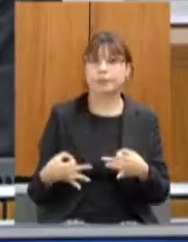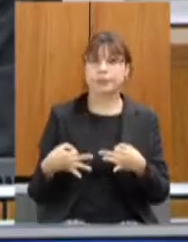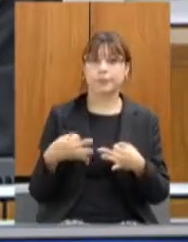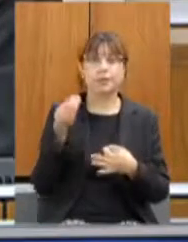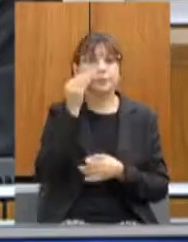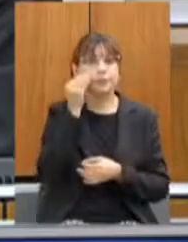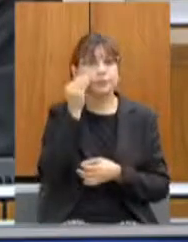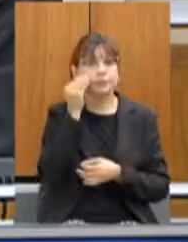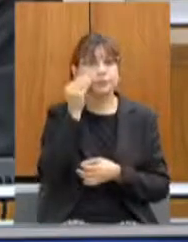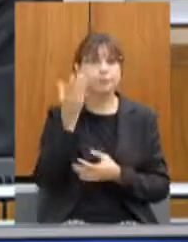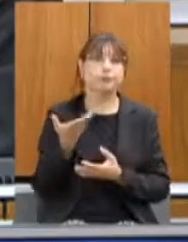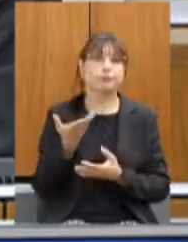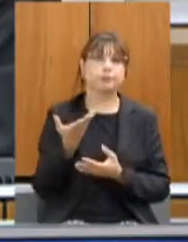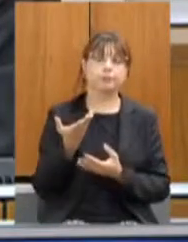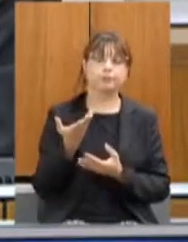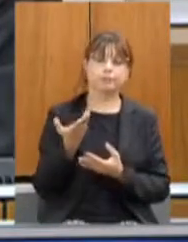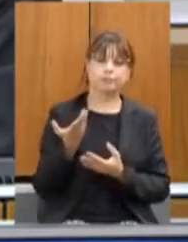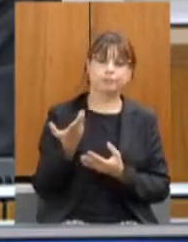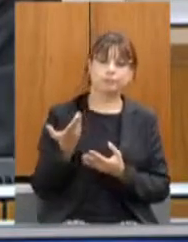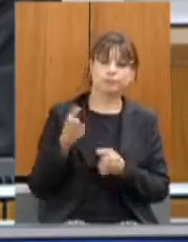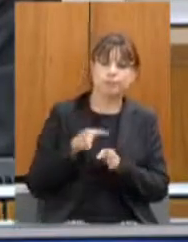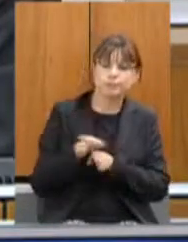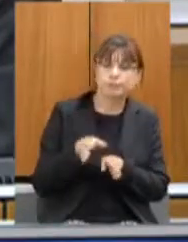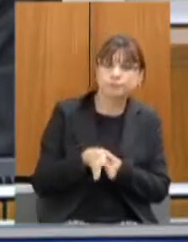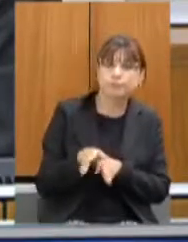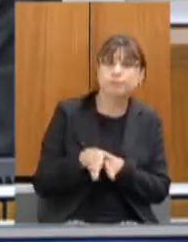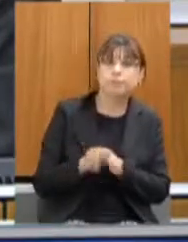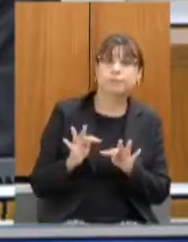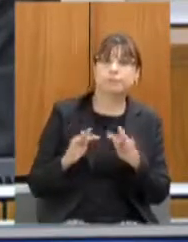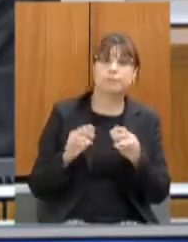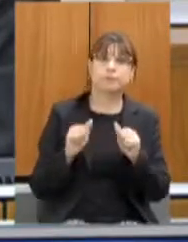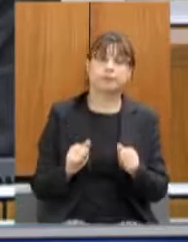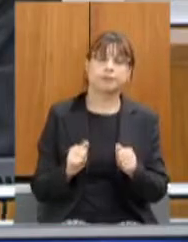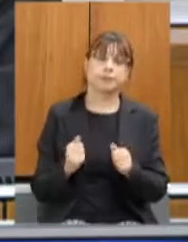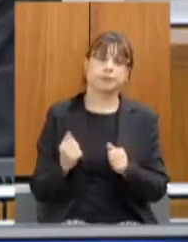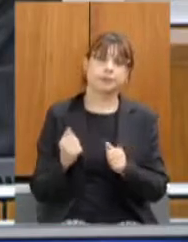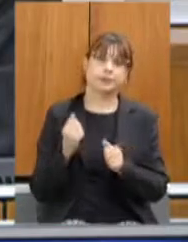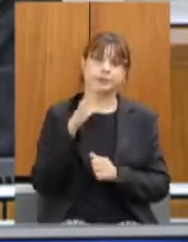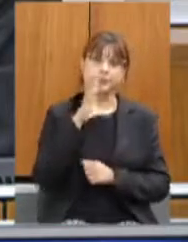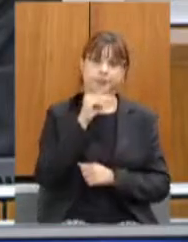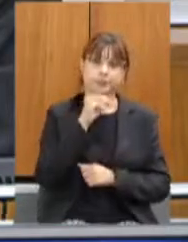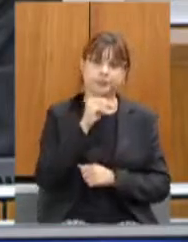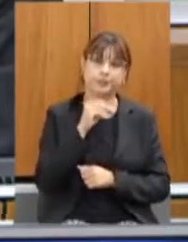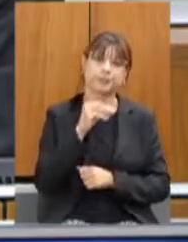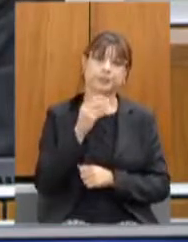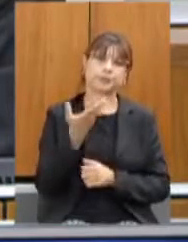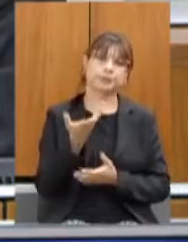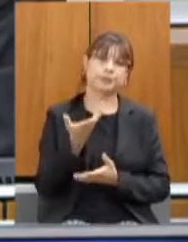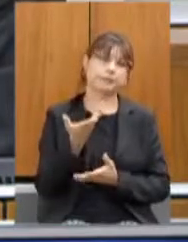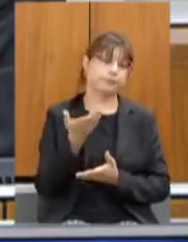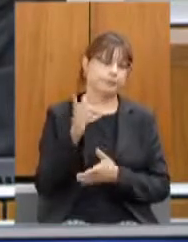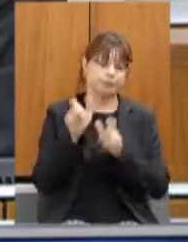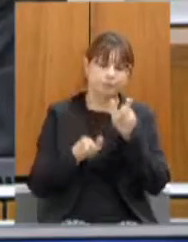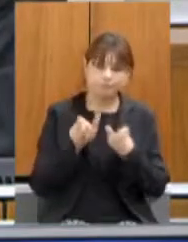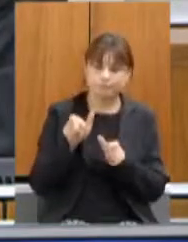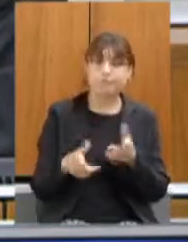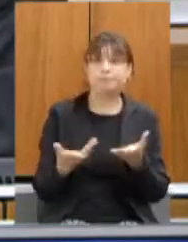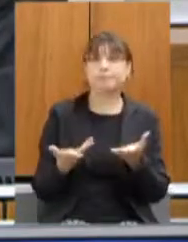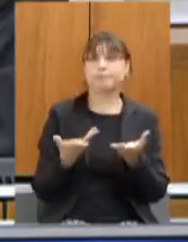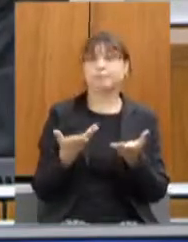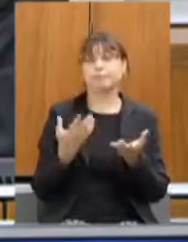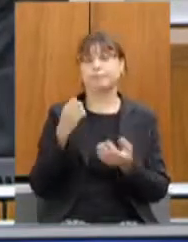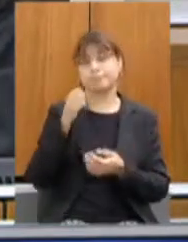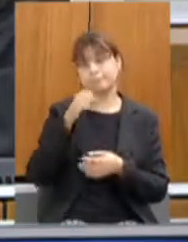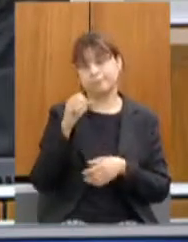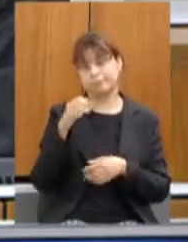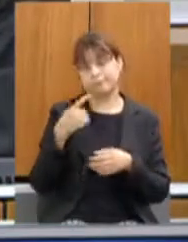tentarmos conduzir a sociedade de forma que cada cidadão Mineiro soubesse o seu papel no enfrentamento da cor verde e